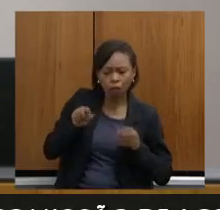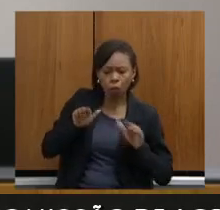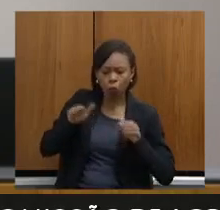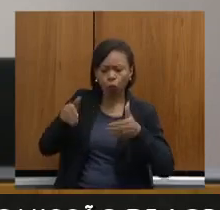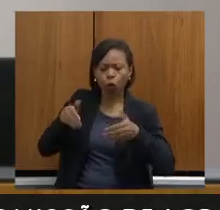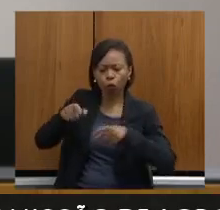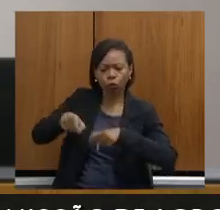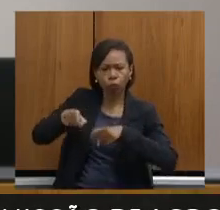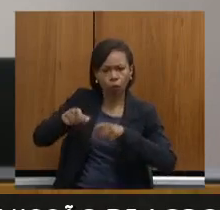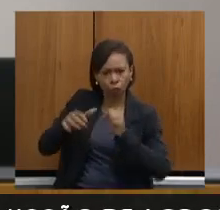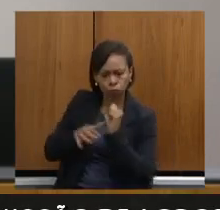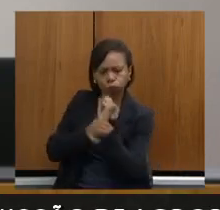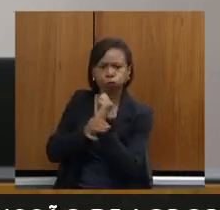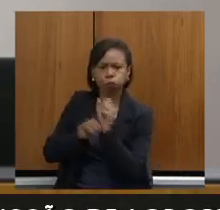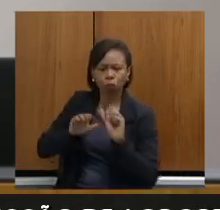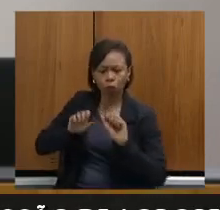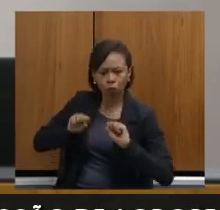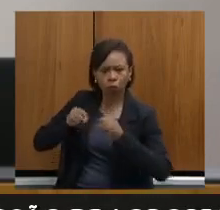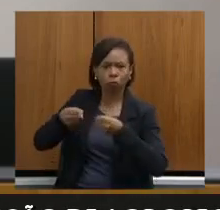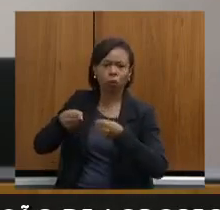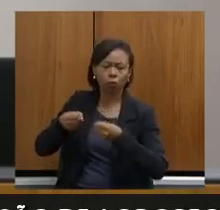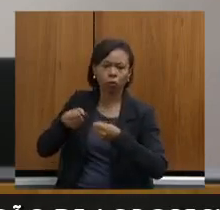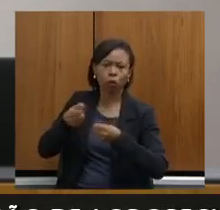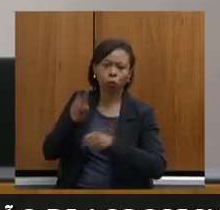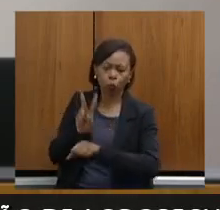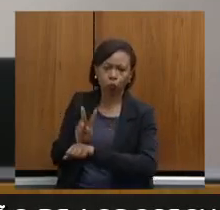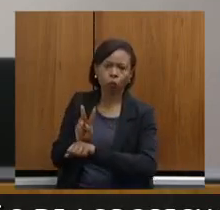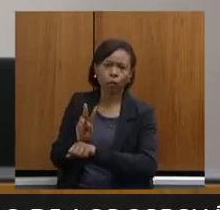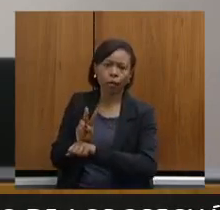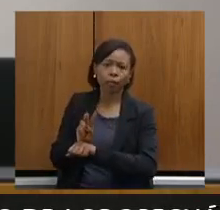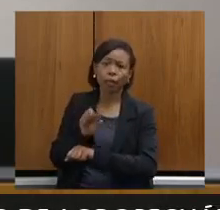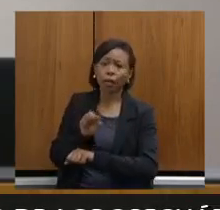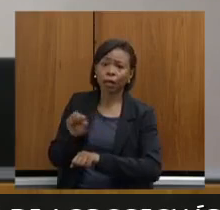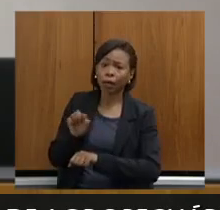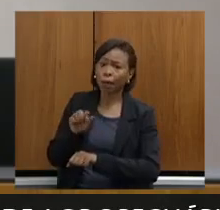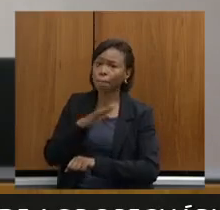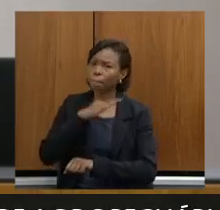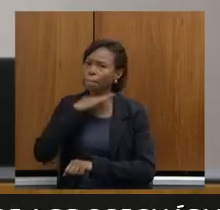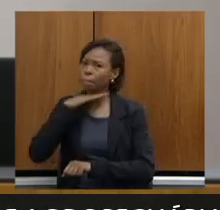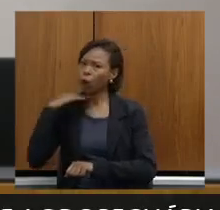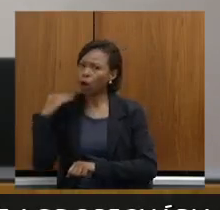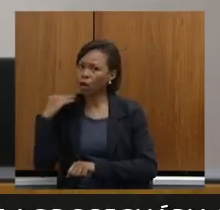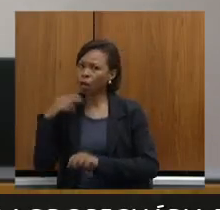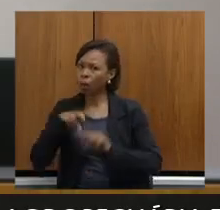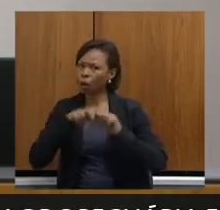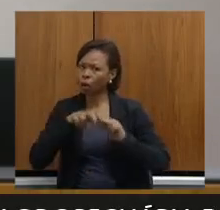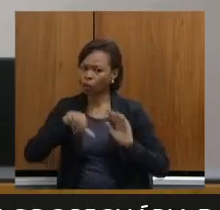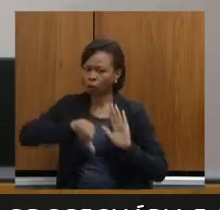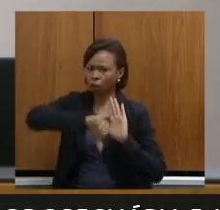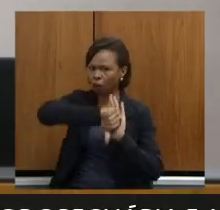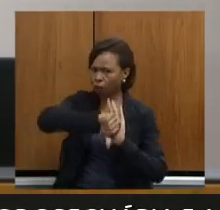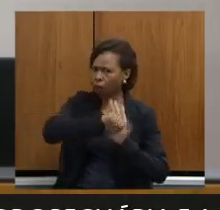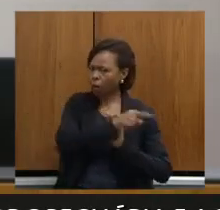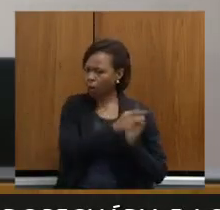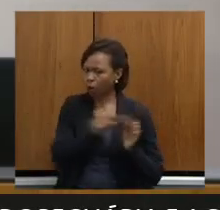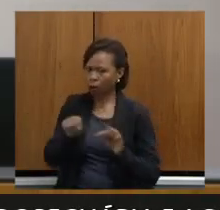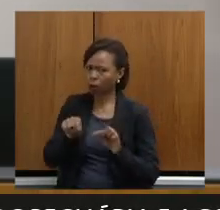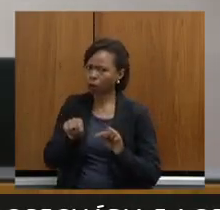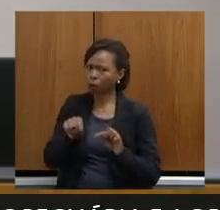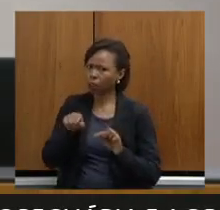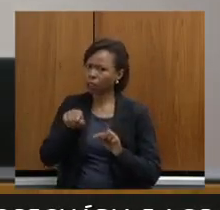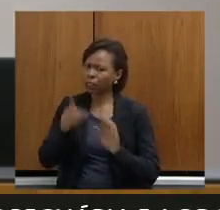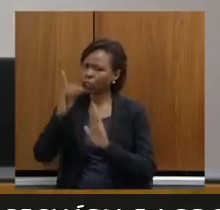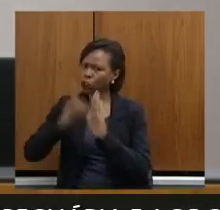que ter oportunidade de se defender o que não pode é o homem do campo morrer na mão do bandidos em Direito de defesa ou sem